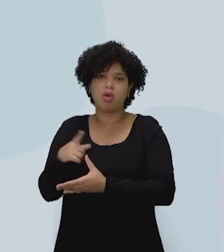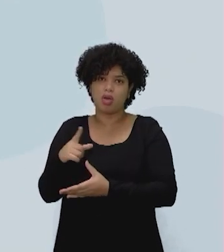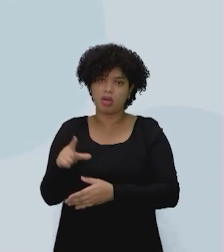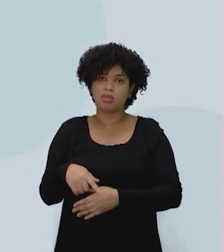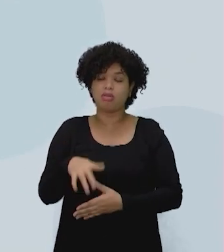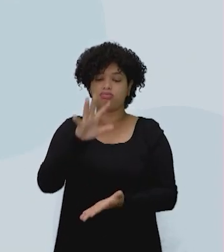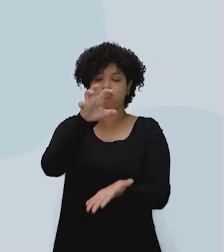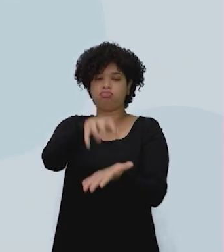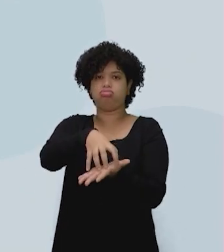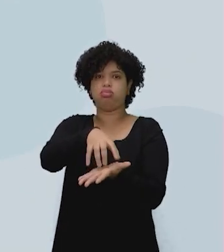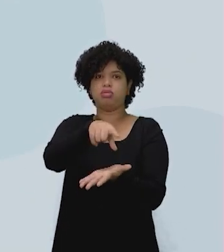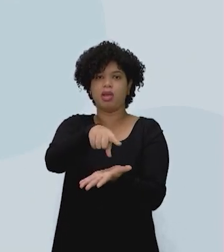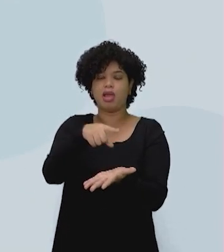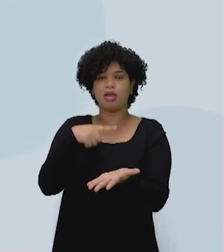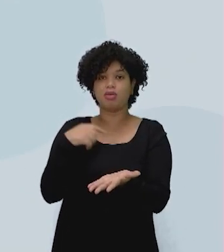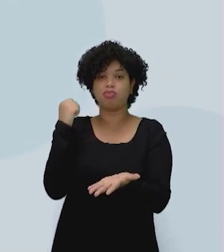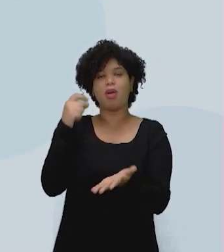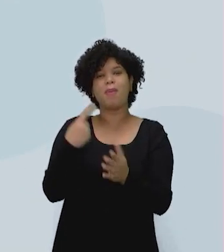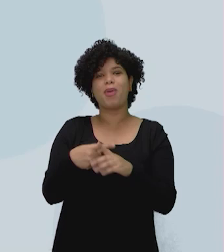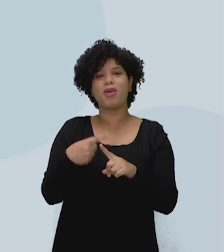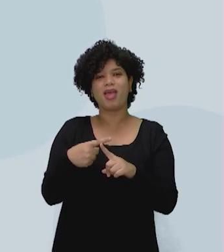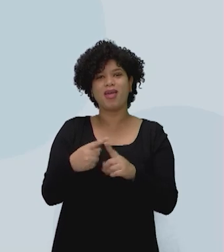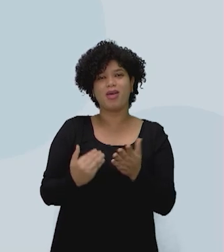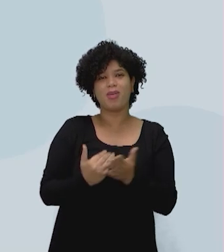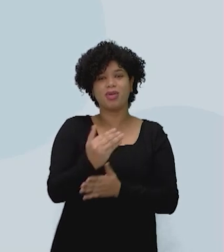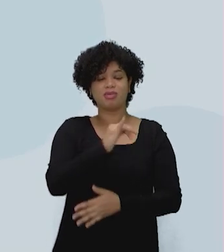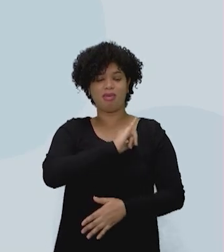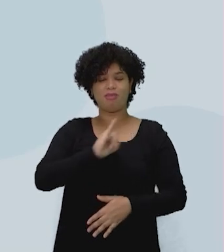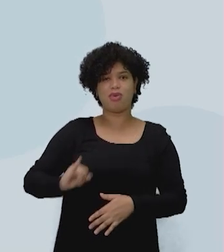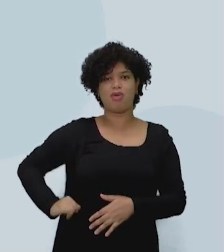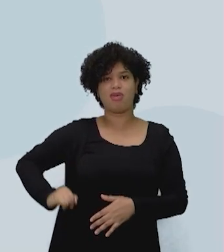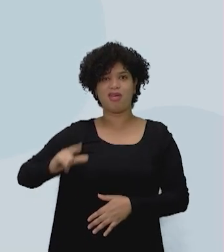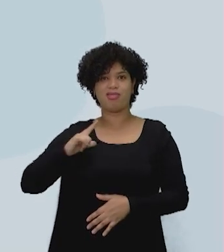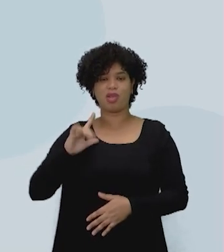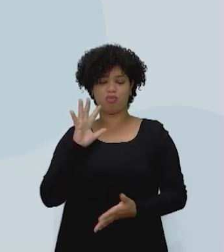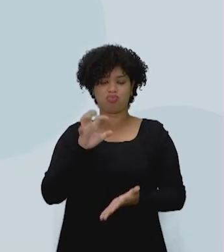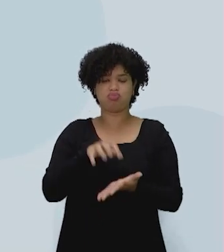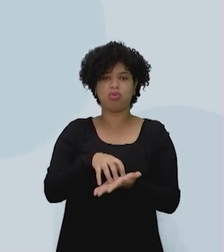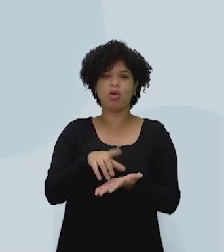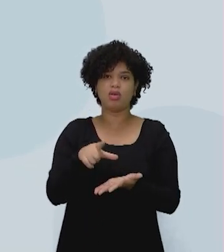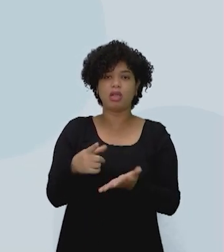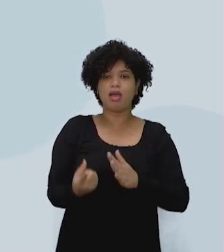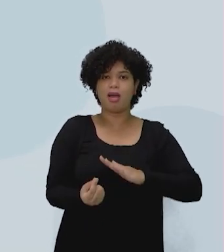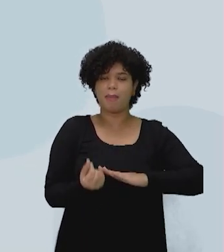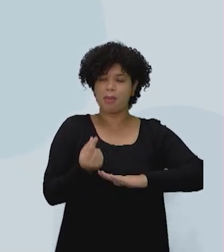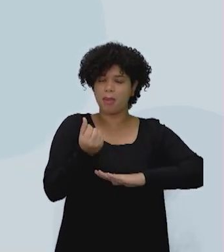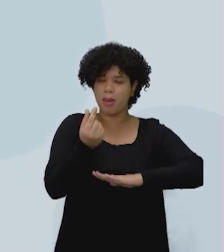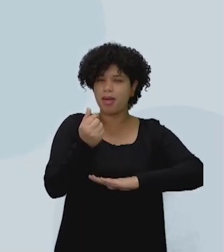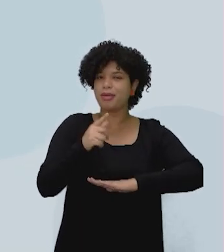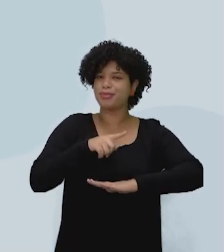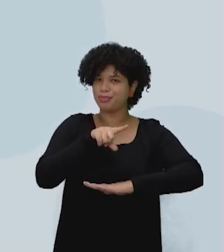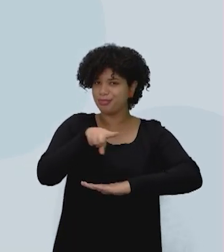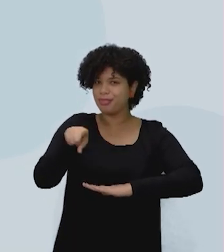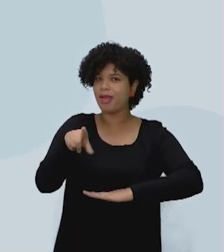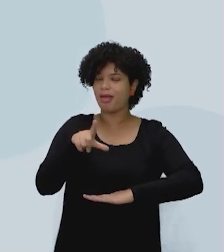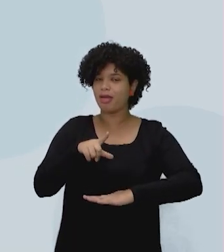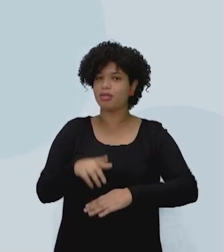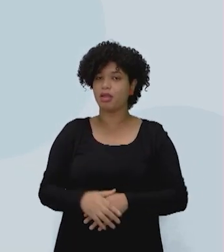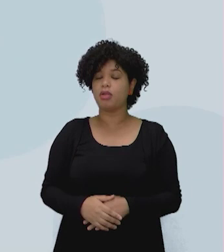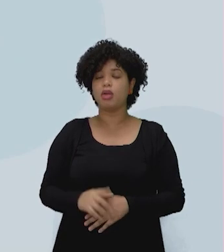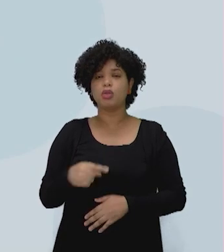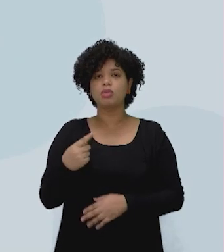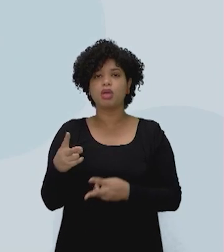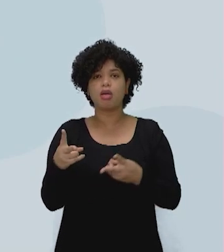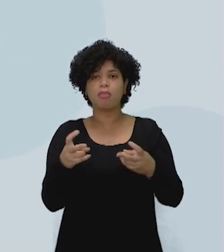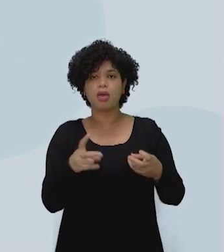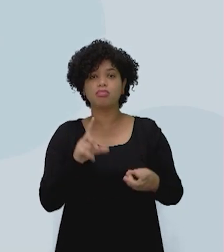muito poder a partir do imperialismo, do poder hegemônico que do capital que eles possuem. E esse poder